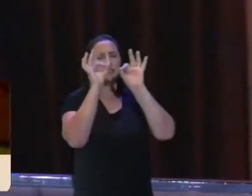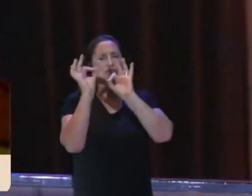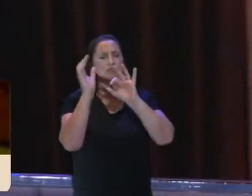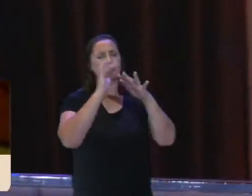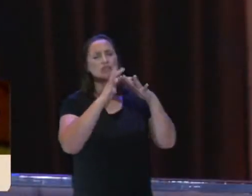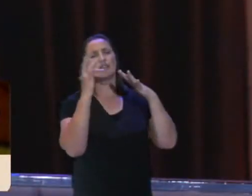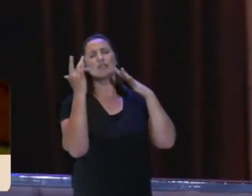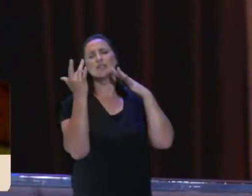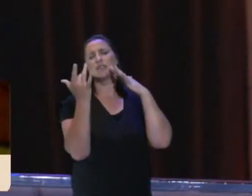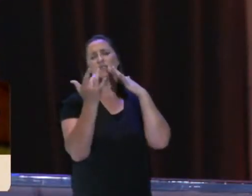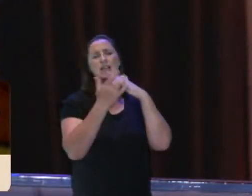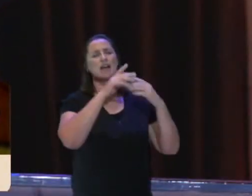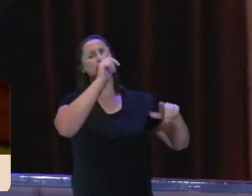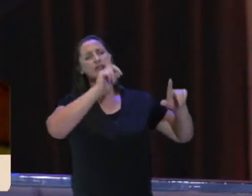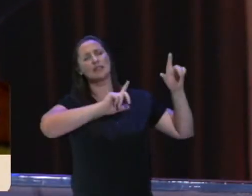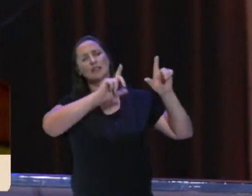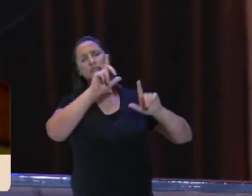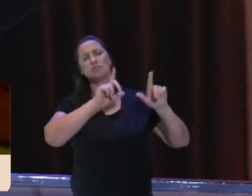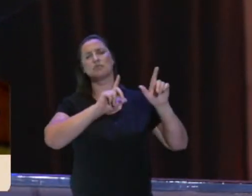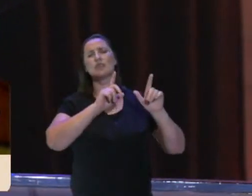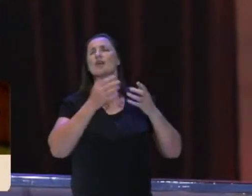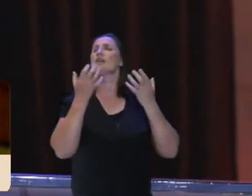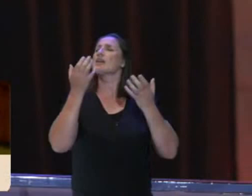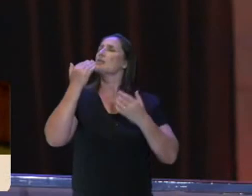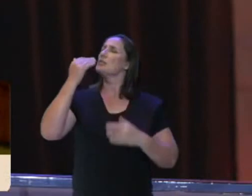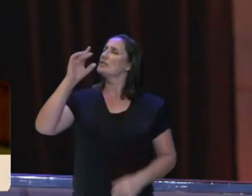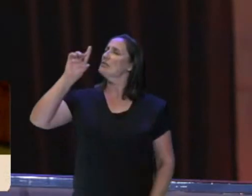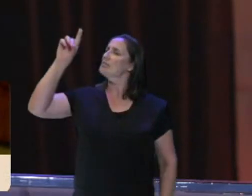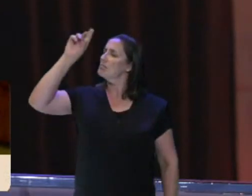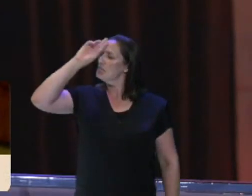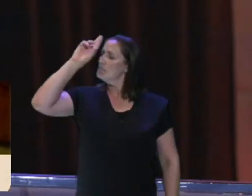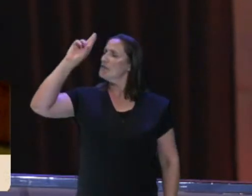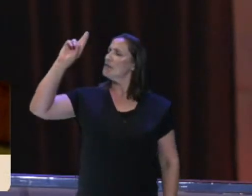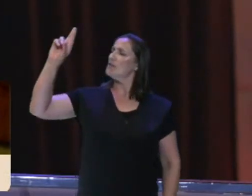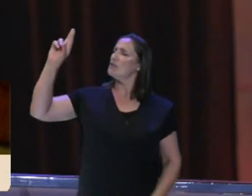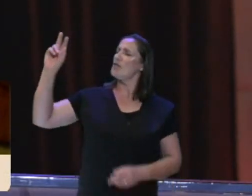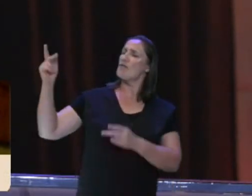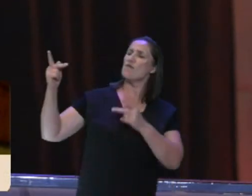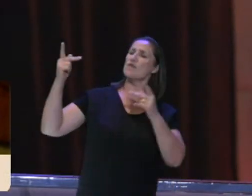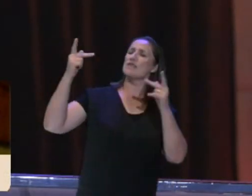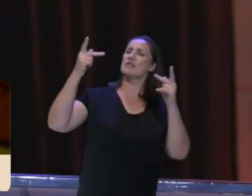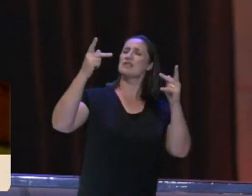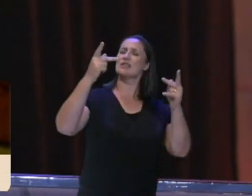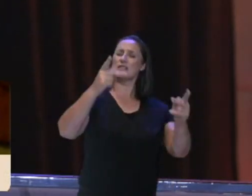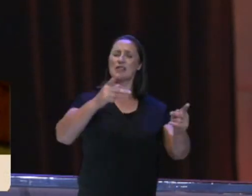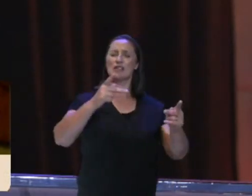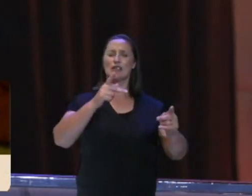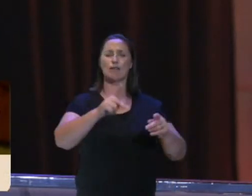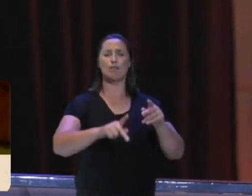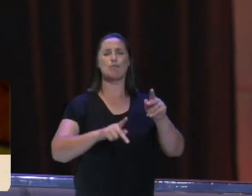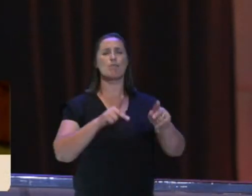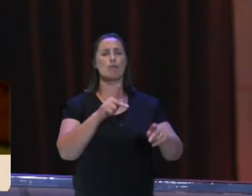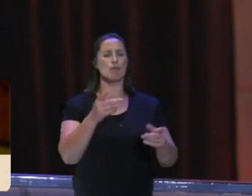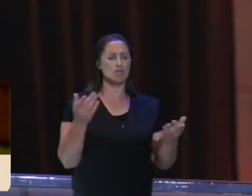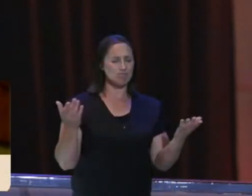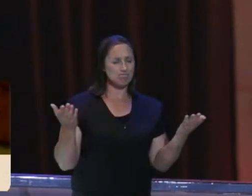maneiras diferentes. Eu quero te pedir, Senhor, visita esse teu povo agora.